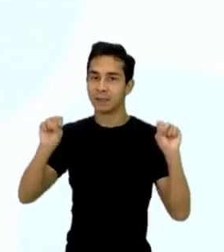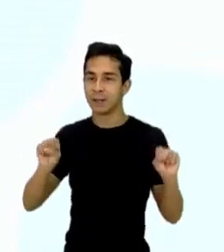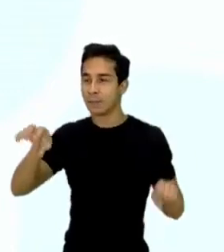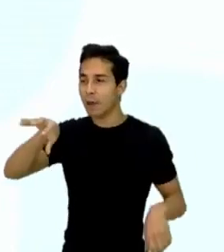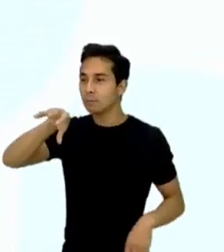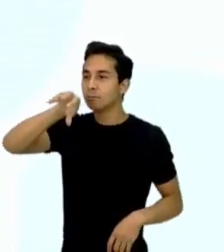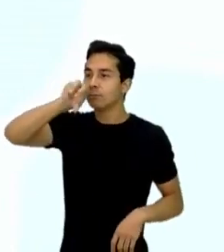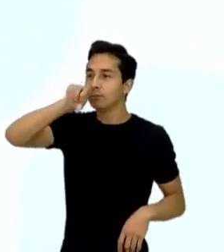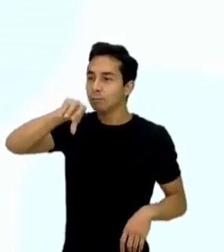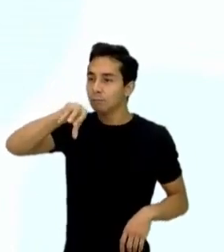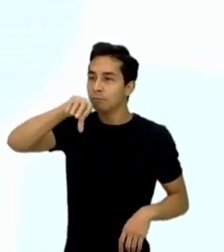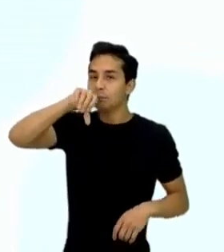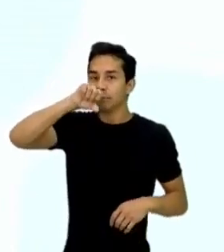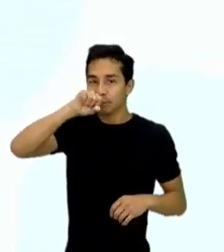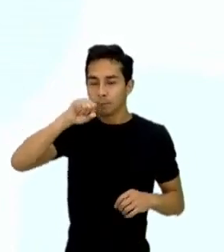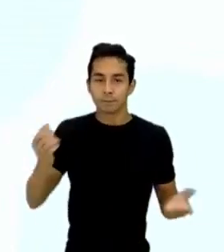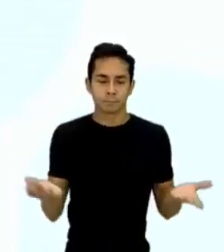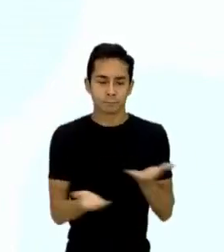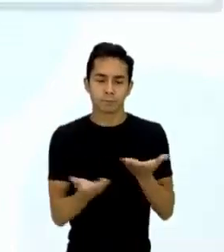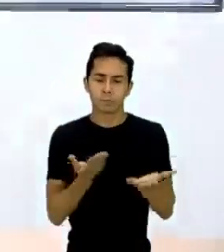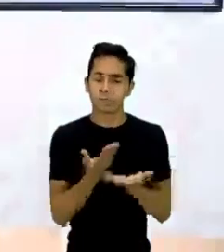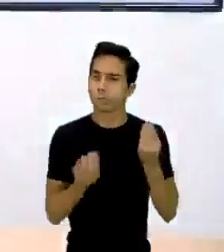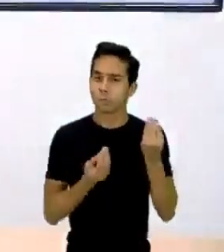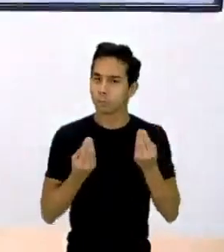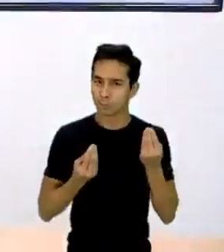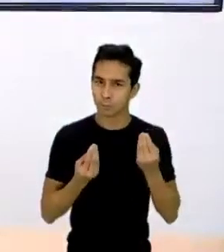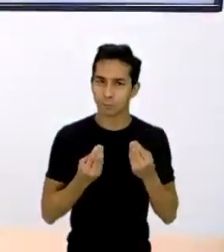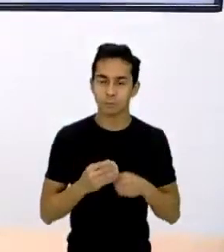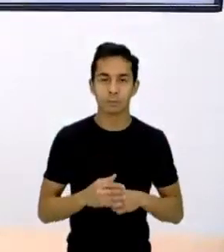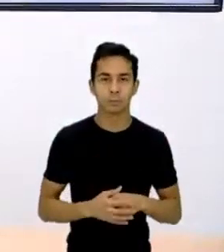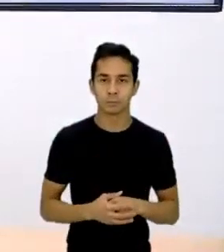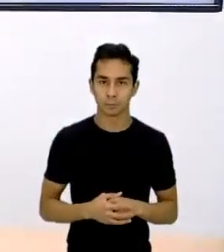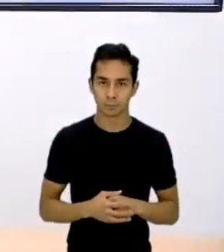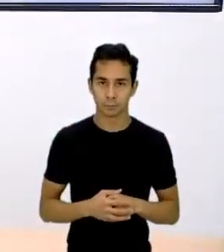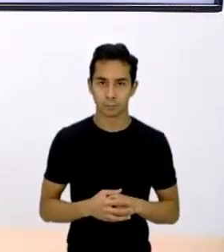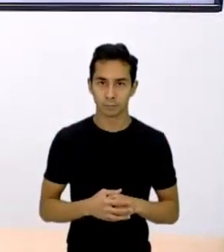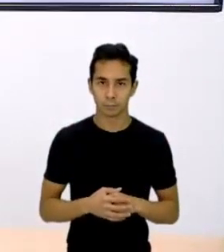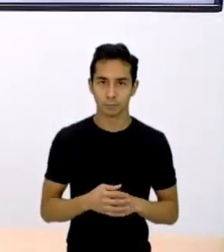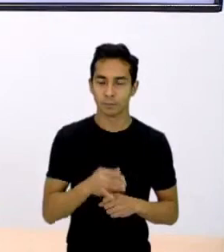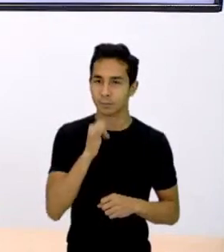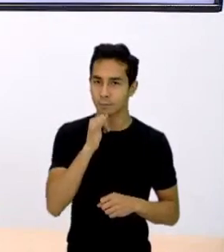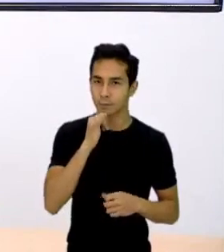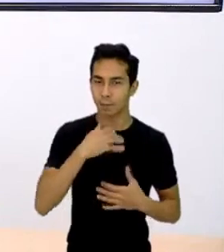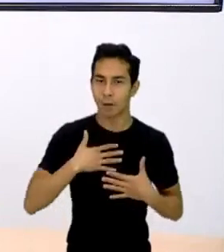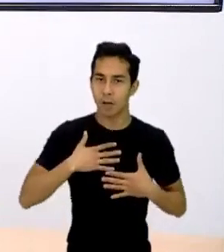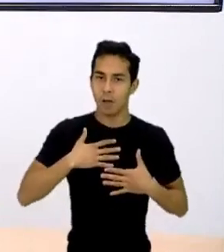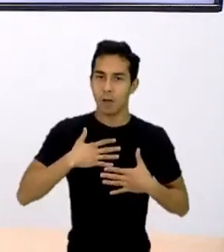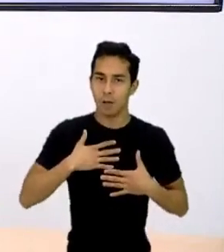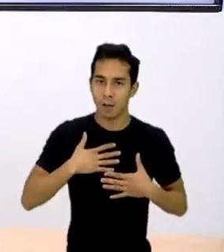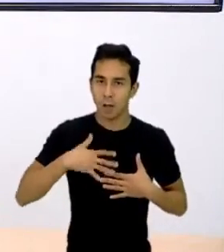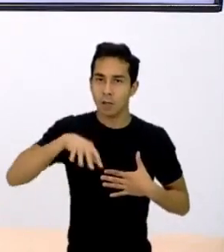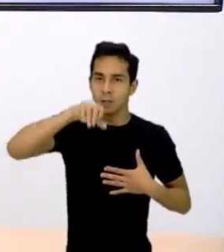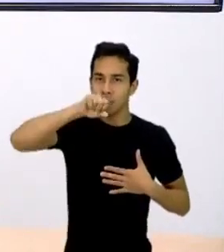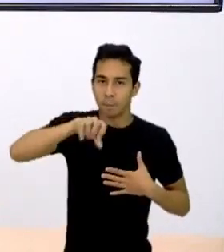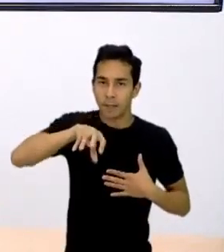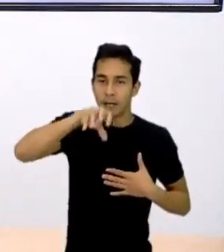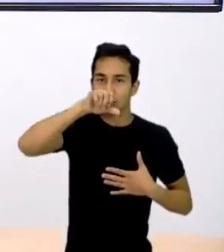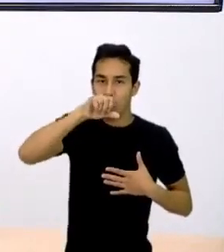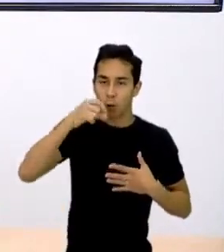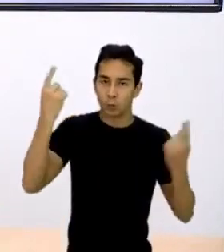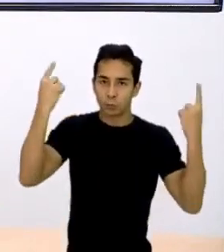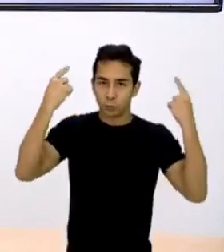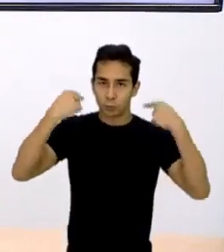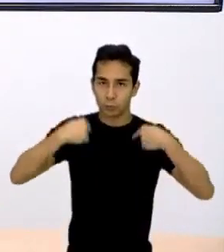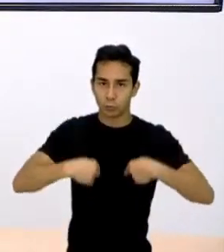consegue observar isso daí? Bom, se a gente for pensar no nosso sistema respiratório, a